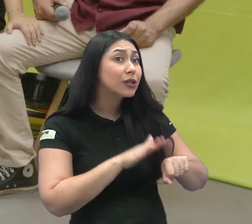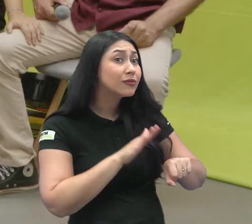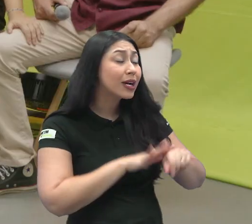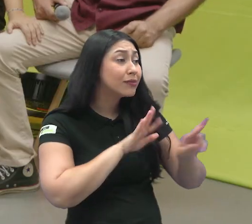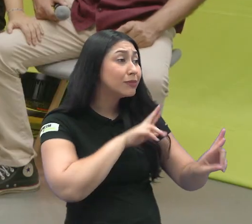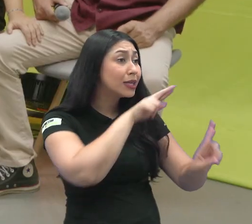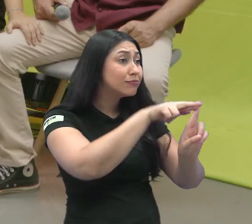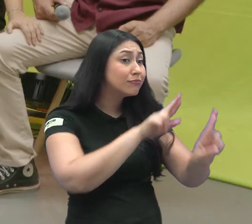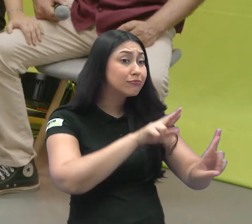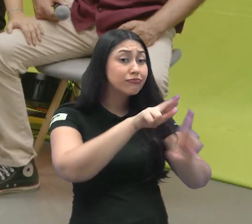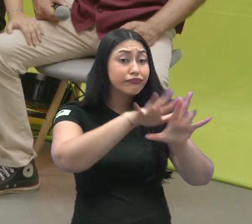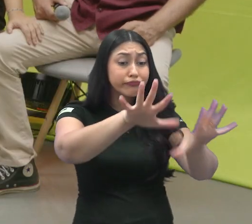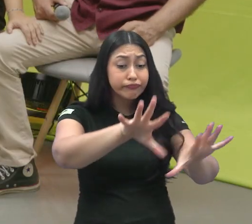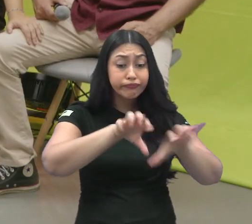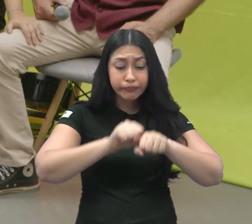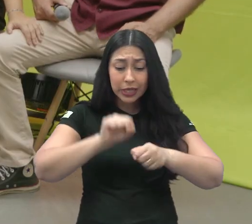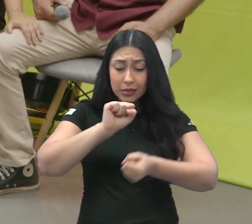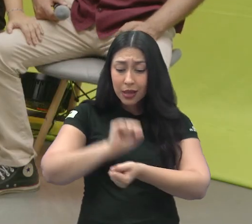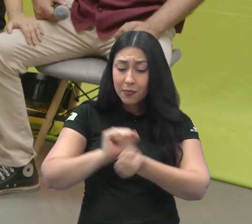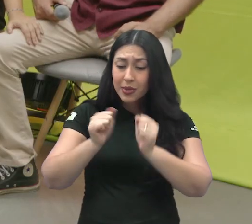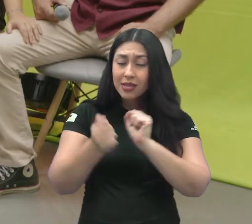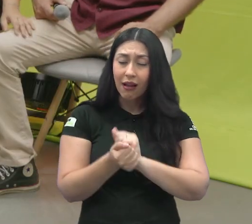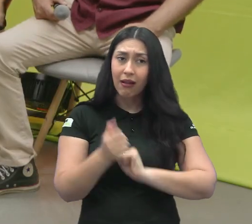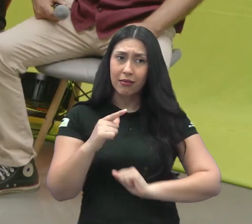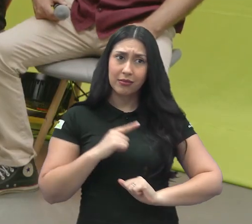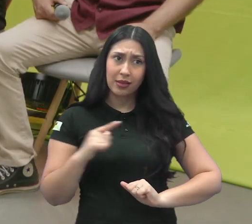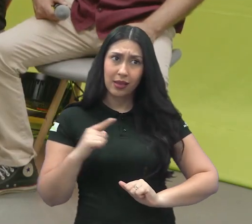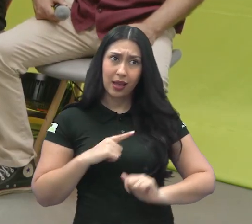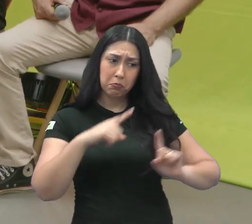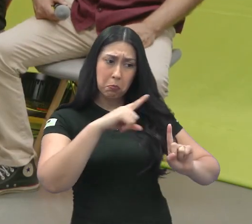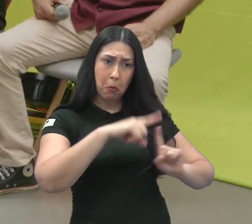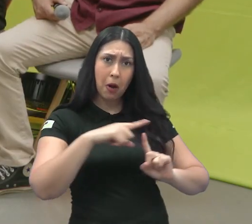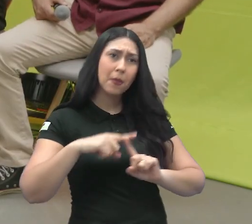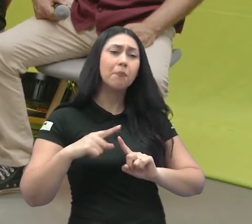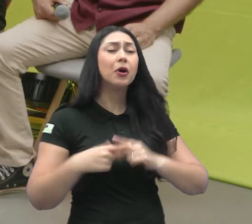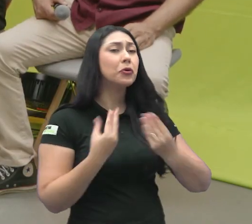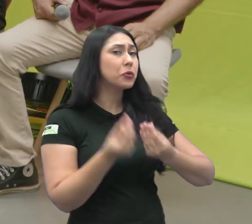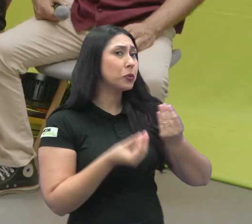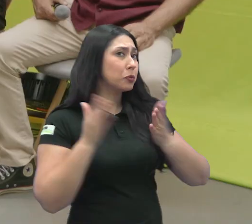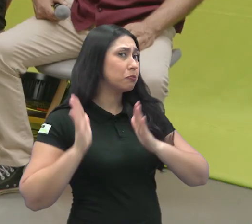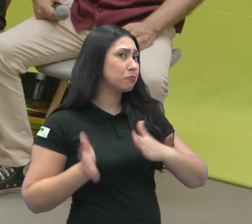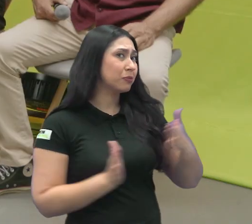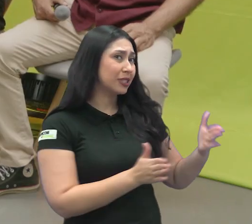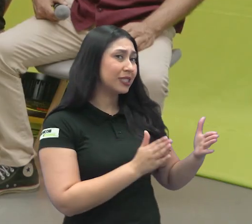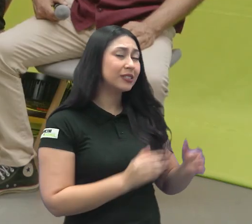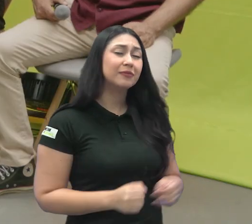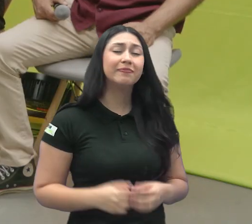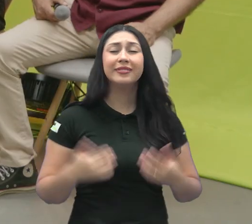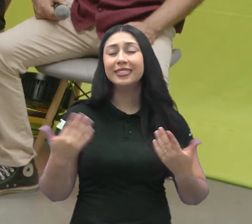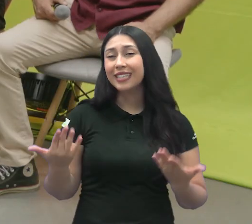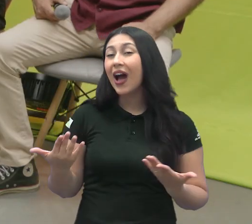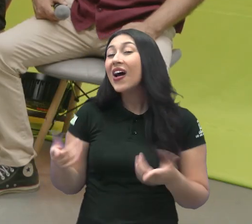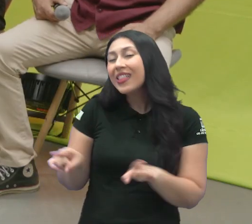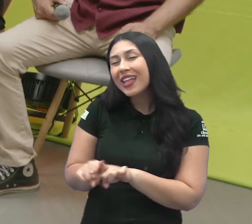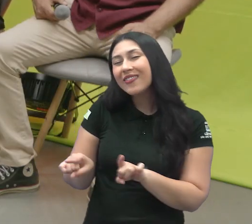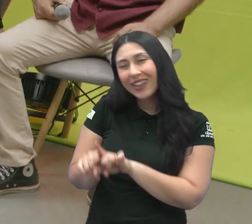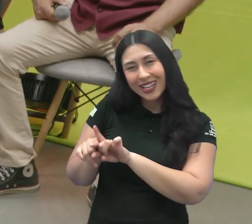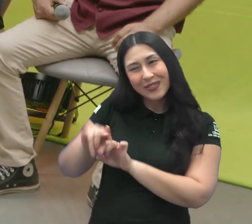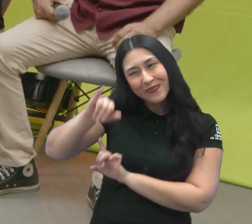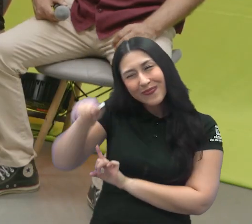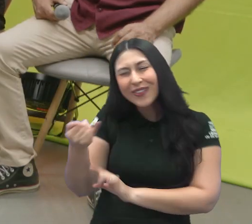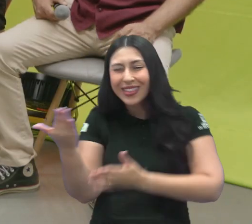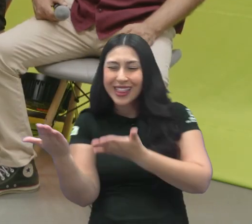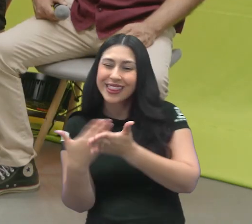referências para dentro de um álbum. Eu sei que existem várias linhas para seguir, mas como é que foi esse processo também? Sim, então a gente falando de livro também, Opa.